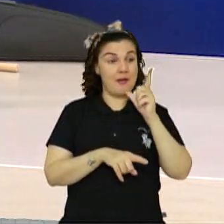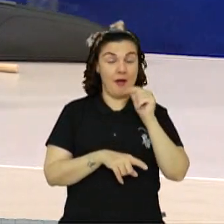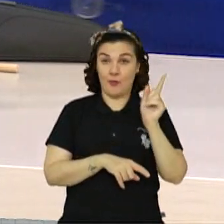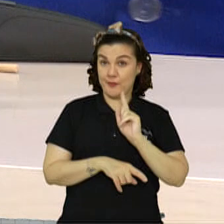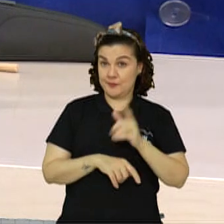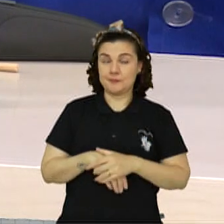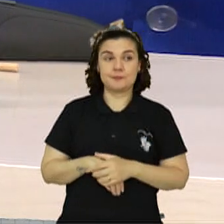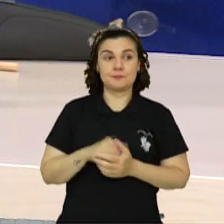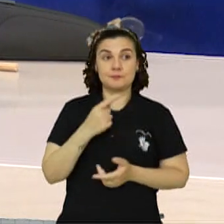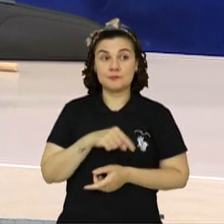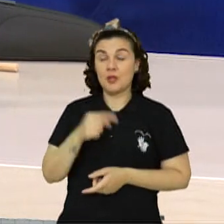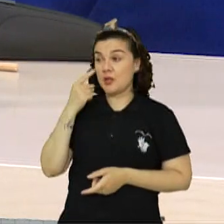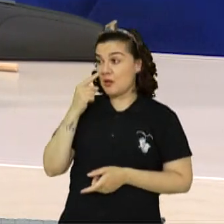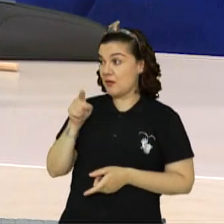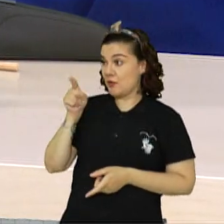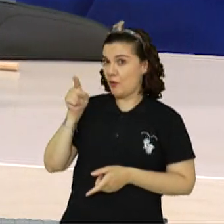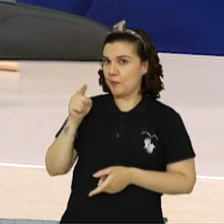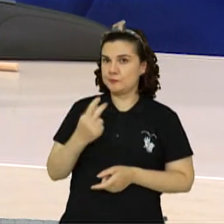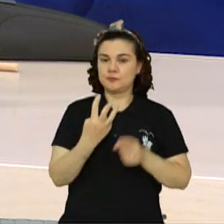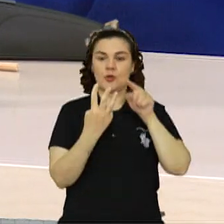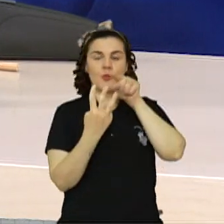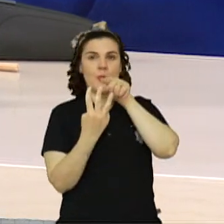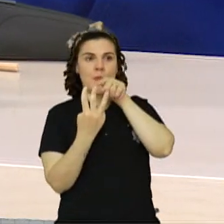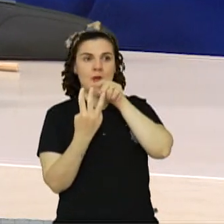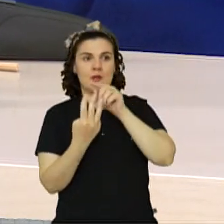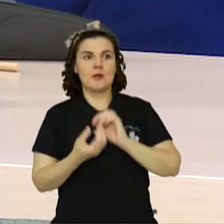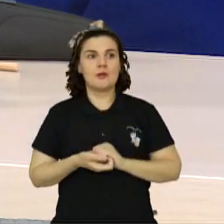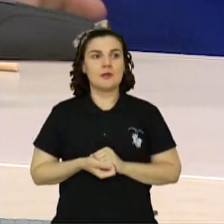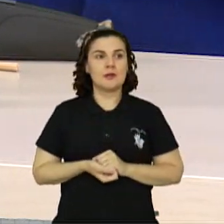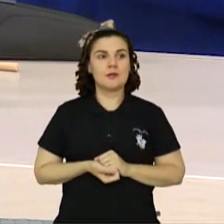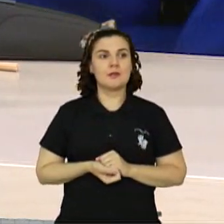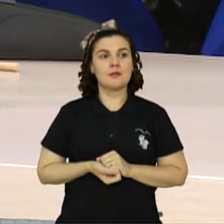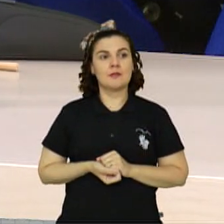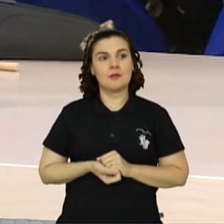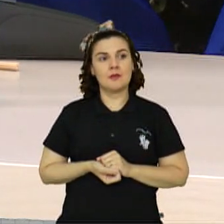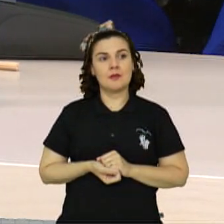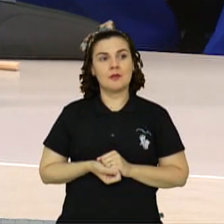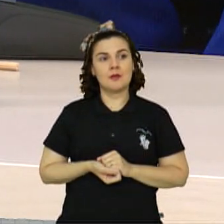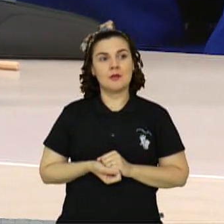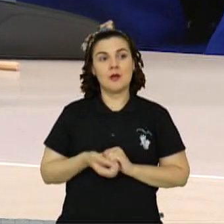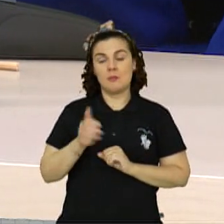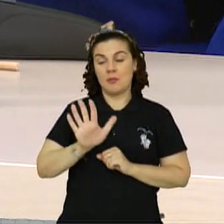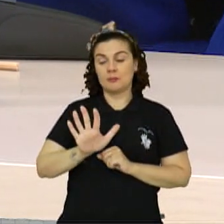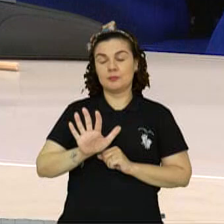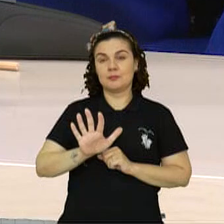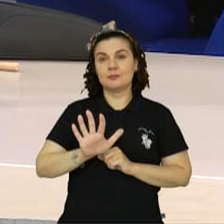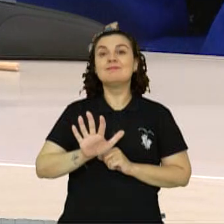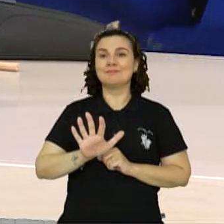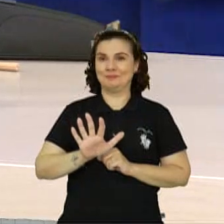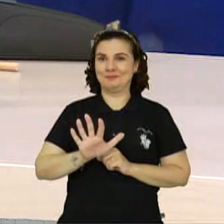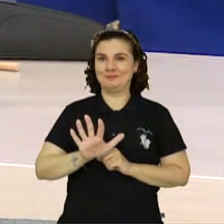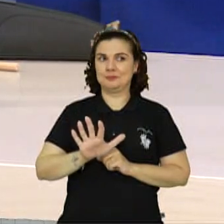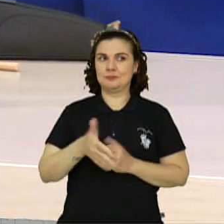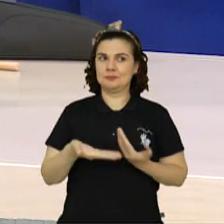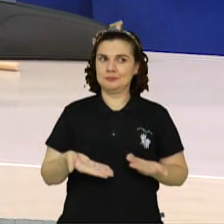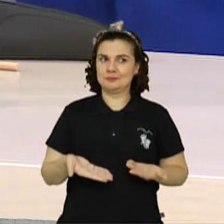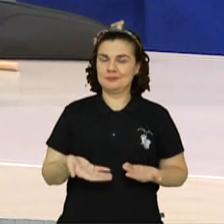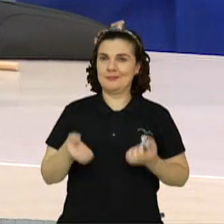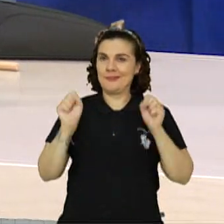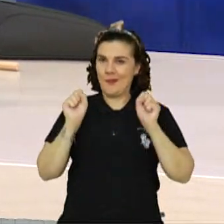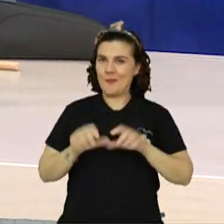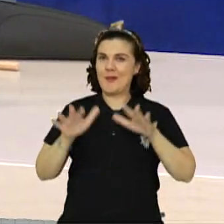água. E aqui, pessoal, ó, mais uma tampinha. Coloco lá no recipiente e mando parar. Não é